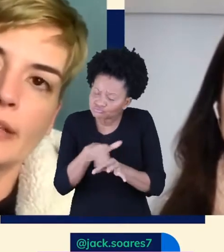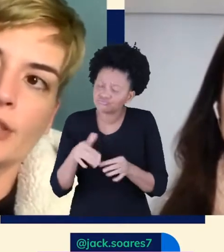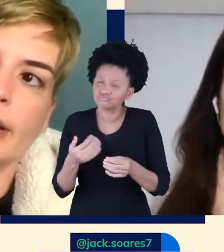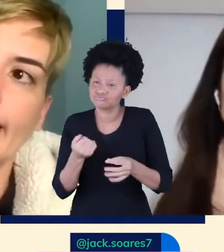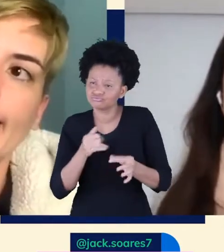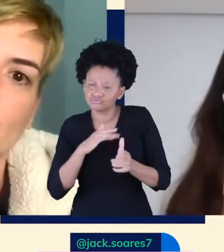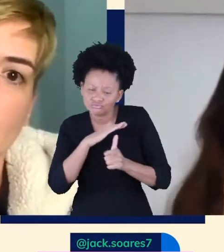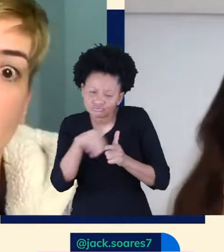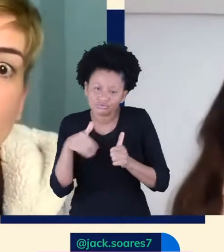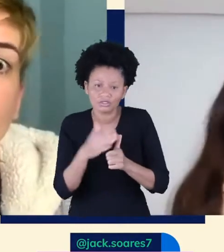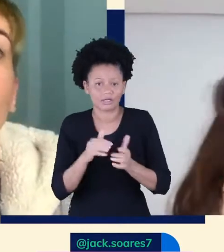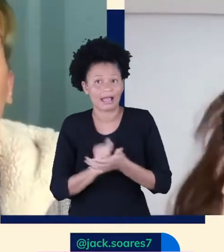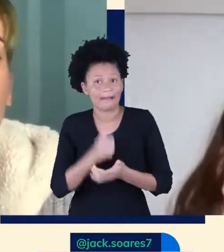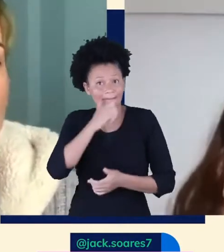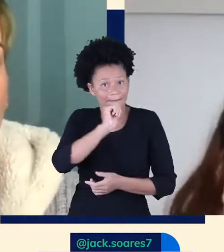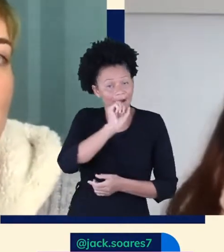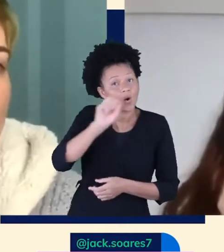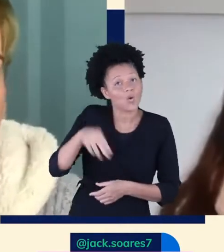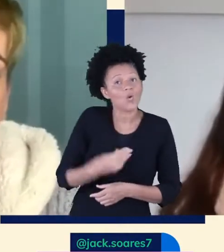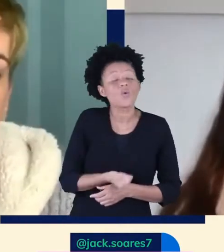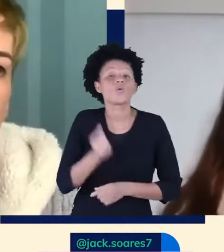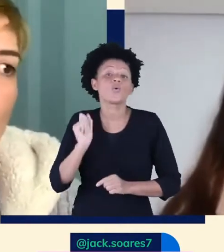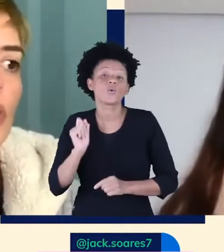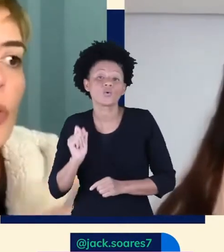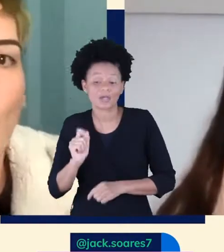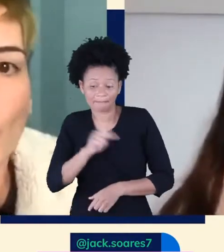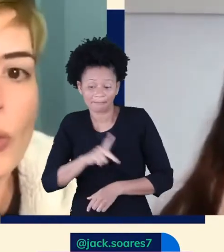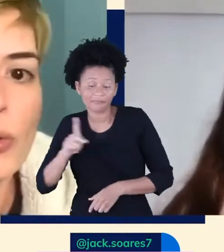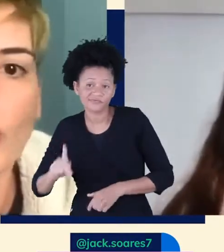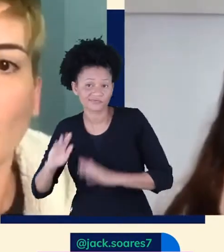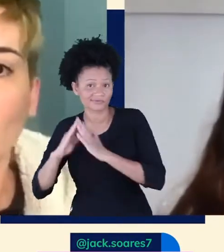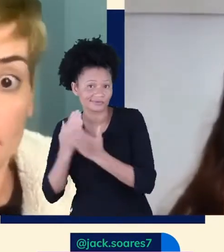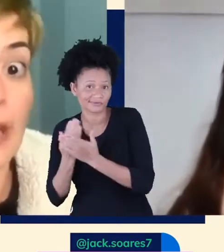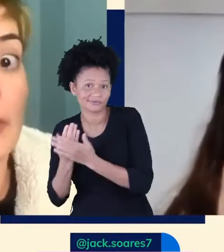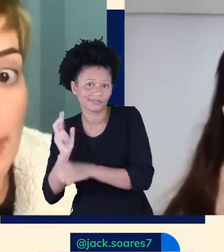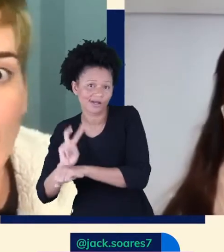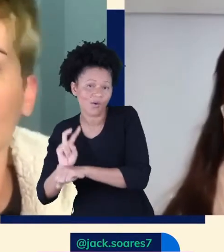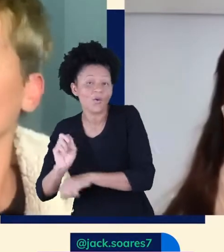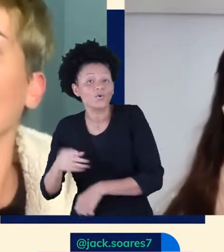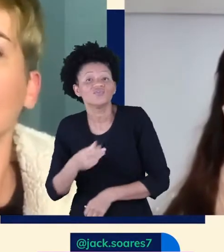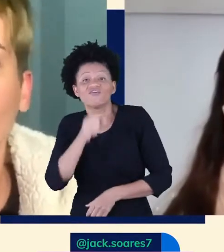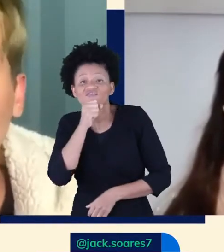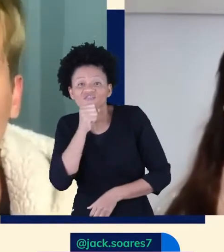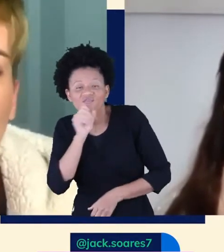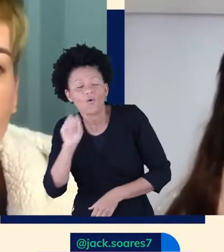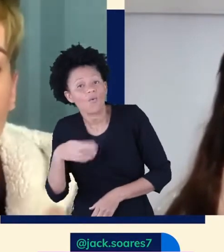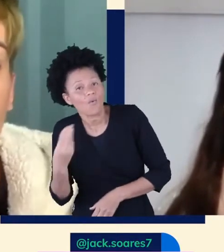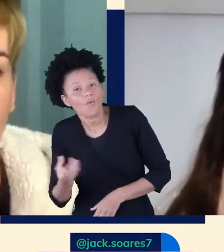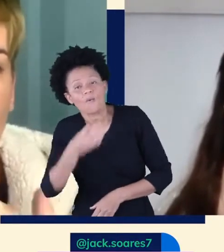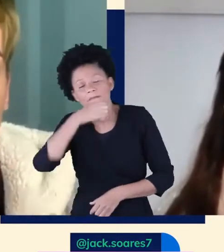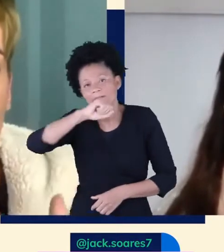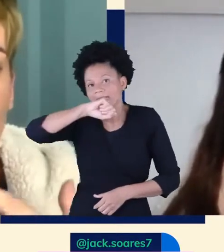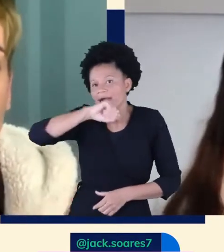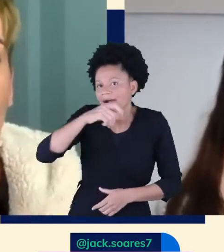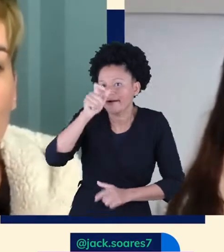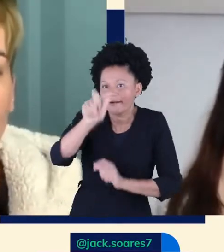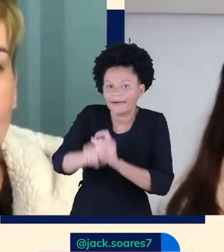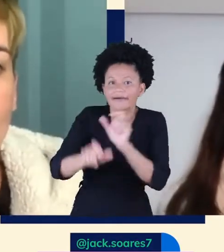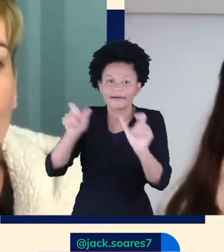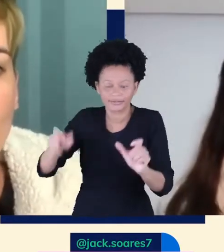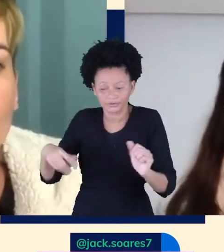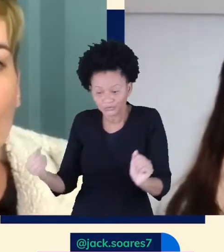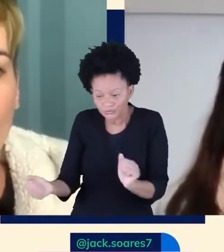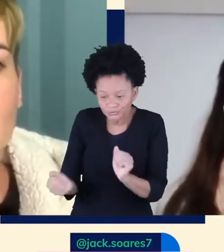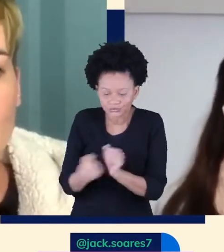e a tia da creche, mas às vezes tem uma avó que ajuda muito, ou tem o pai, ou tem a tia, enfim. E acho que junto com a